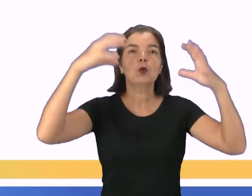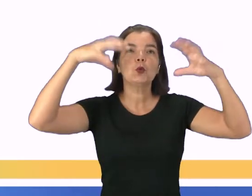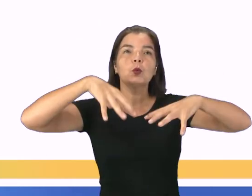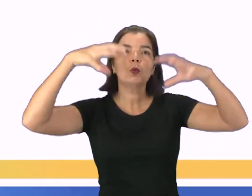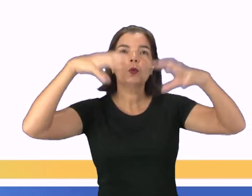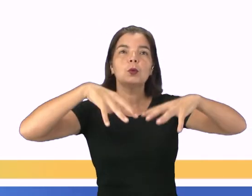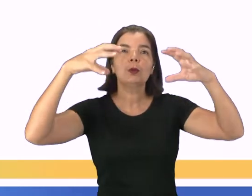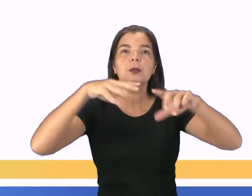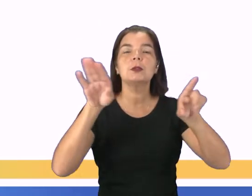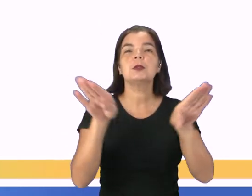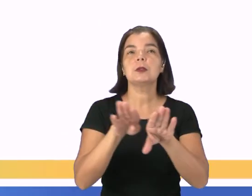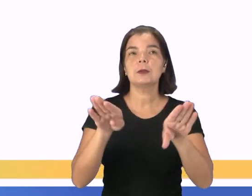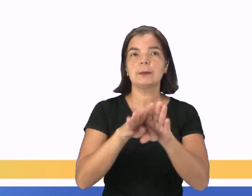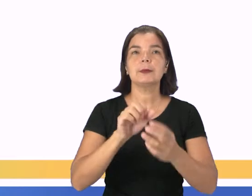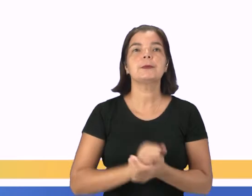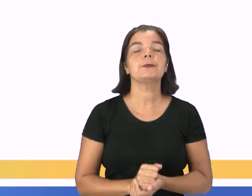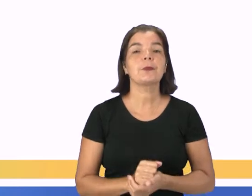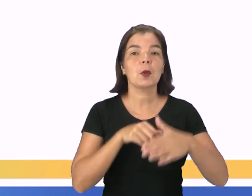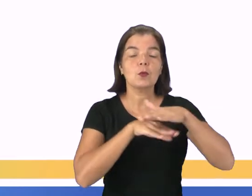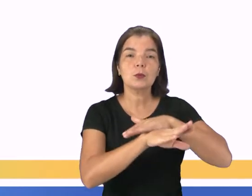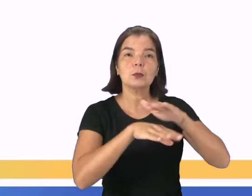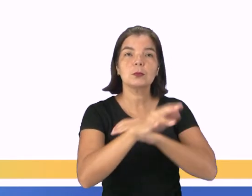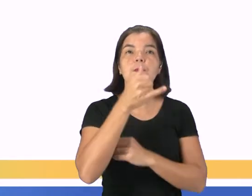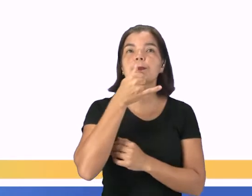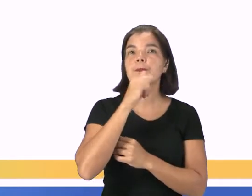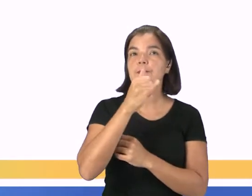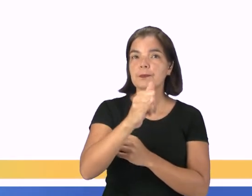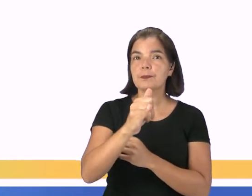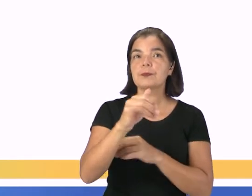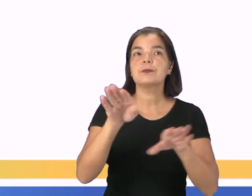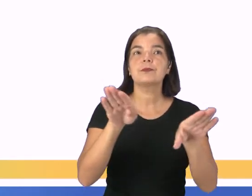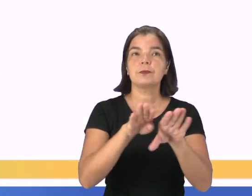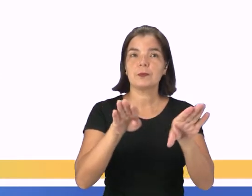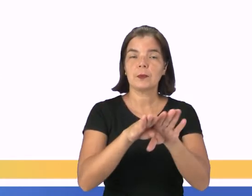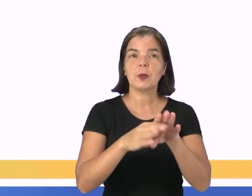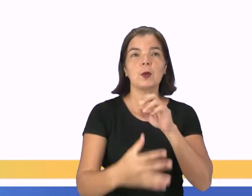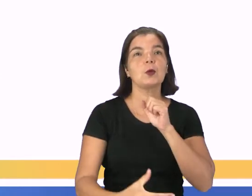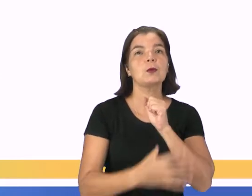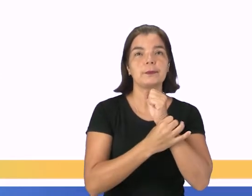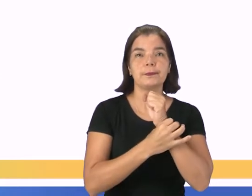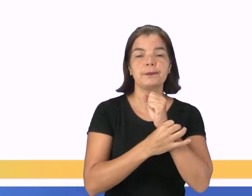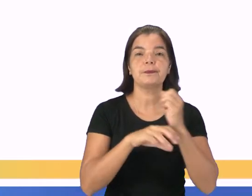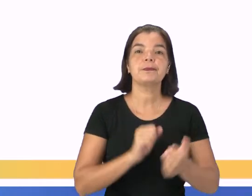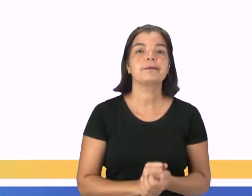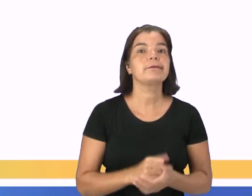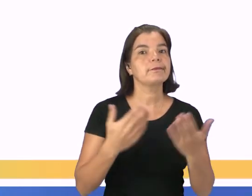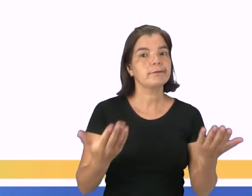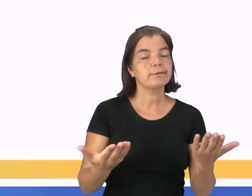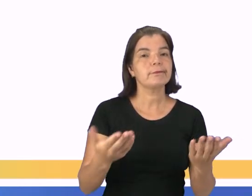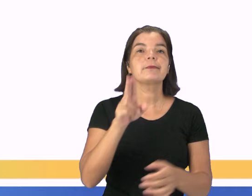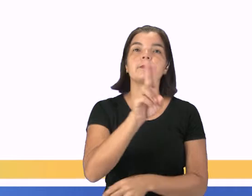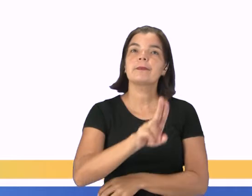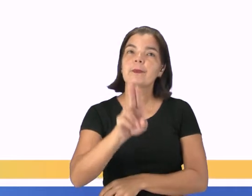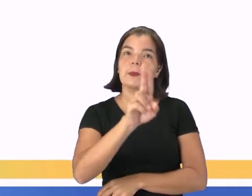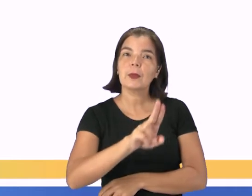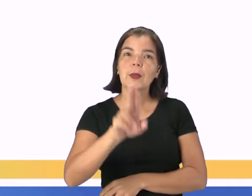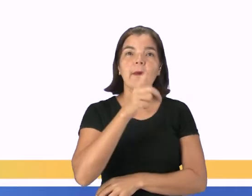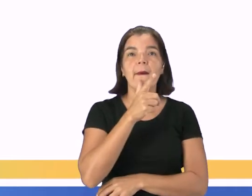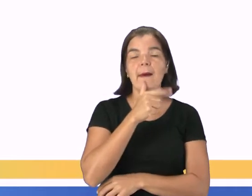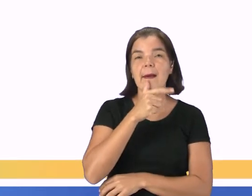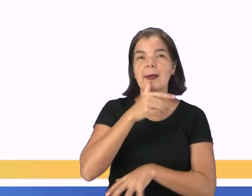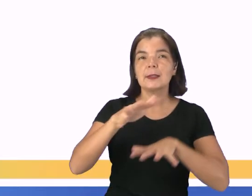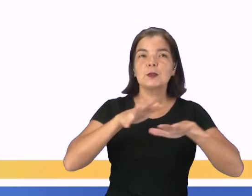deixaram os reservatórios das hidrelétricas abaixo do nível de segurança, salvo que a água é utilizada na